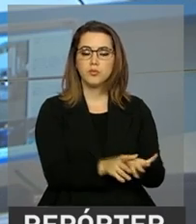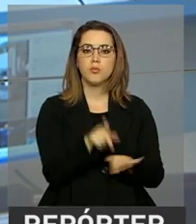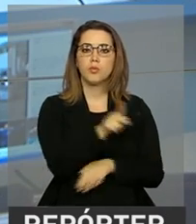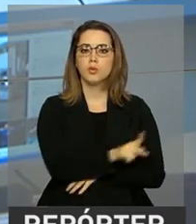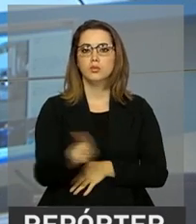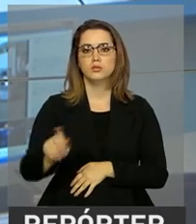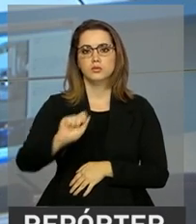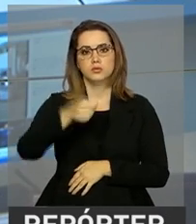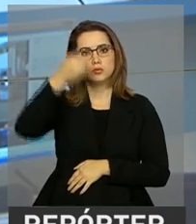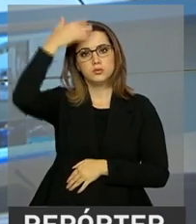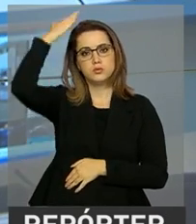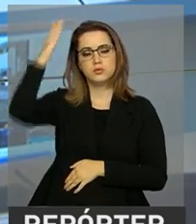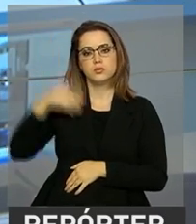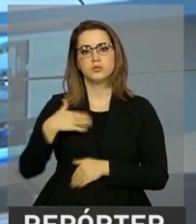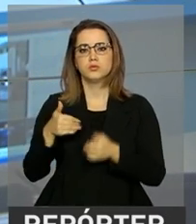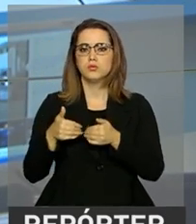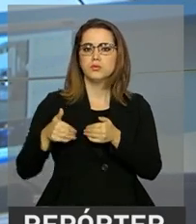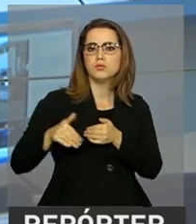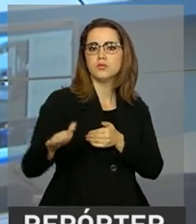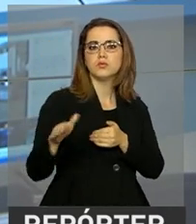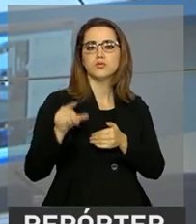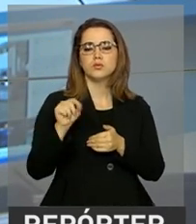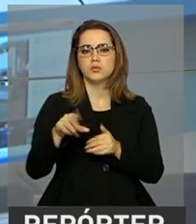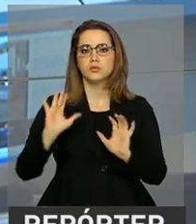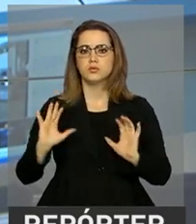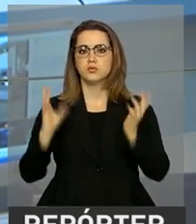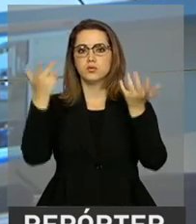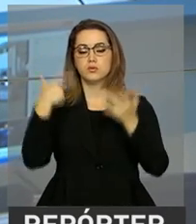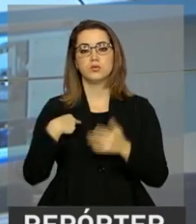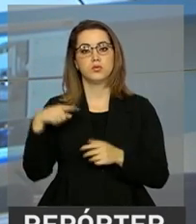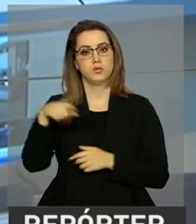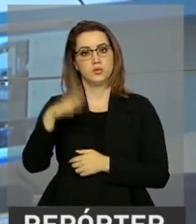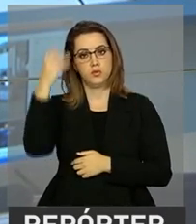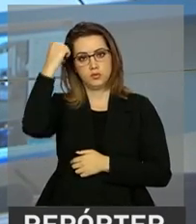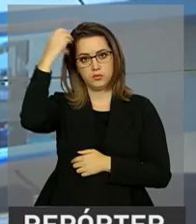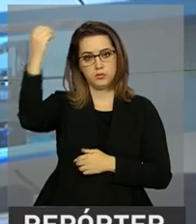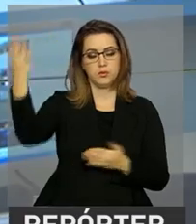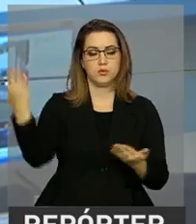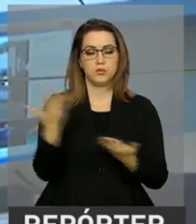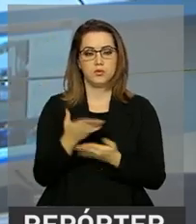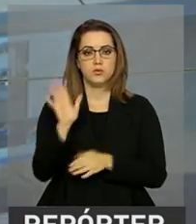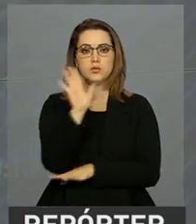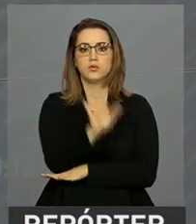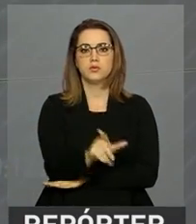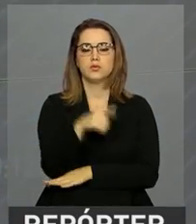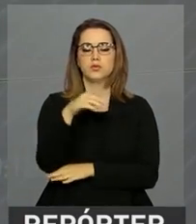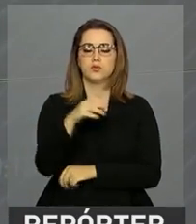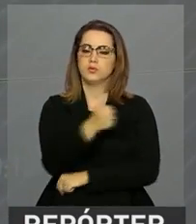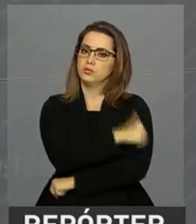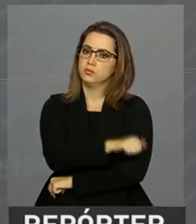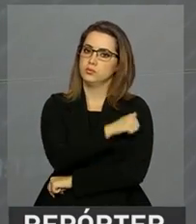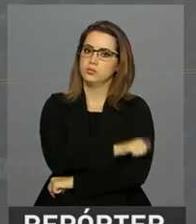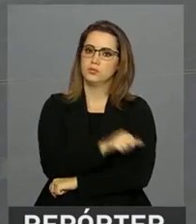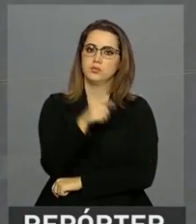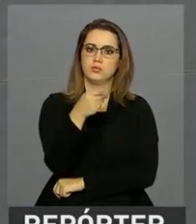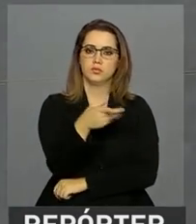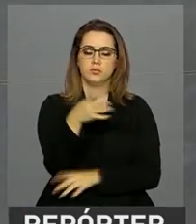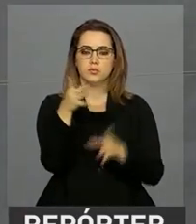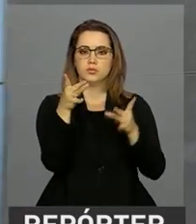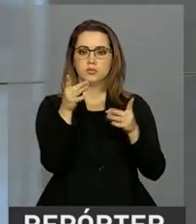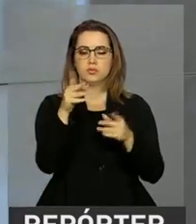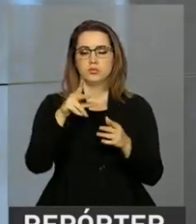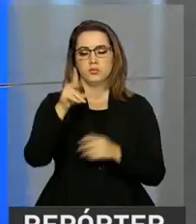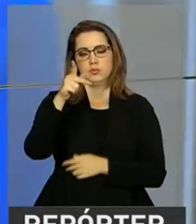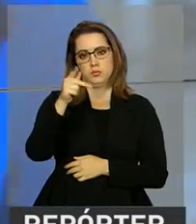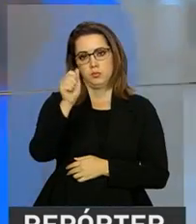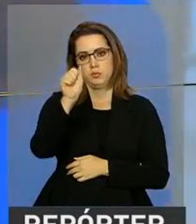vai participar da abertura dessa grande festa. Ele viaja hoje à tarde para o Rio de Janeiro. A repórter Paola De Orte está no Palácio do Planalto e traz